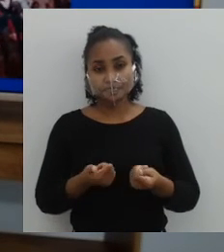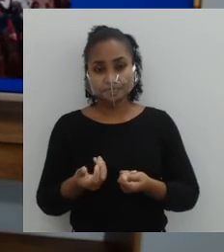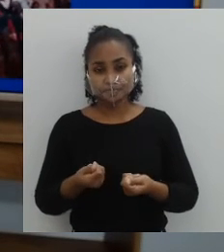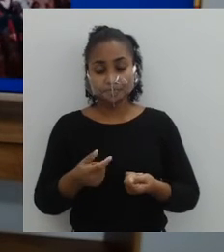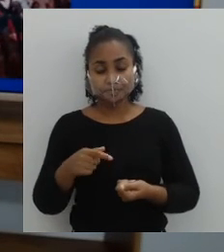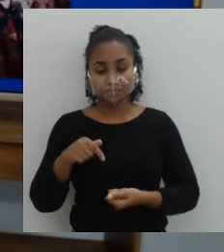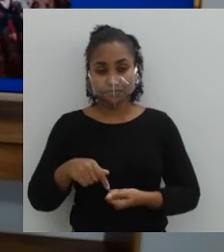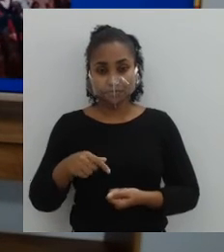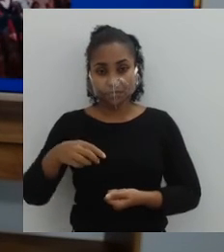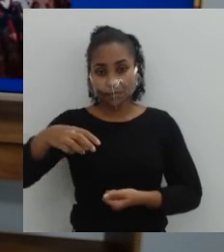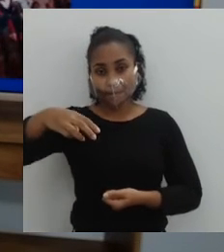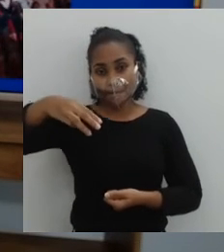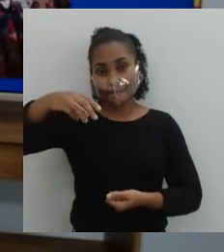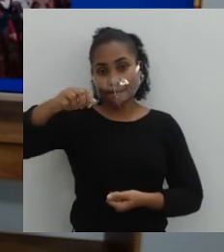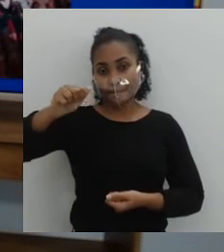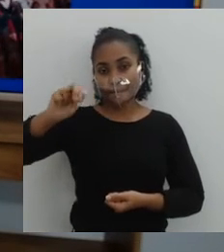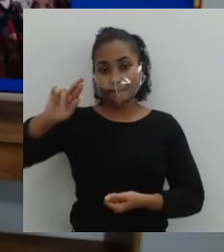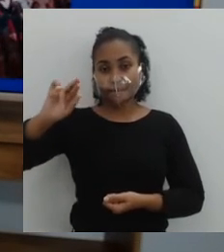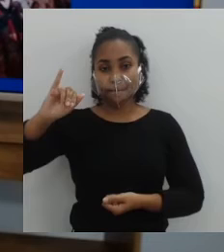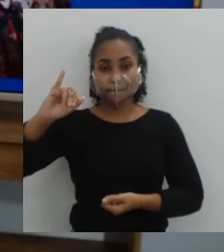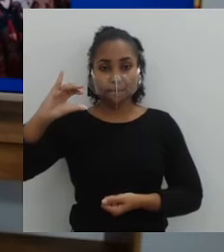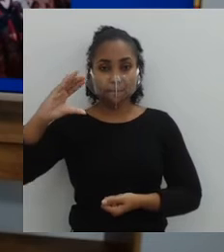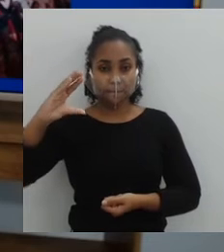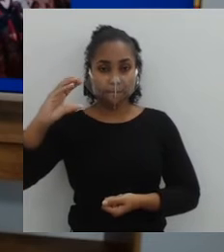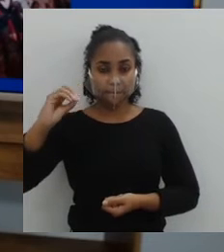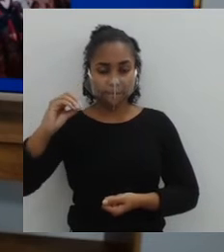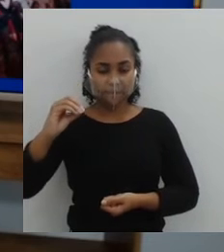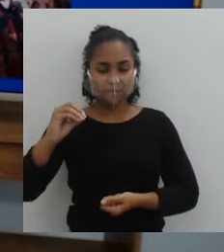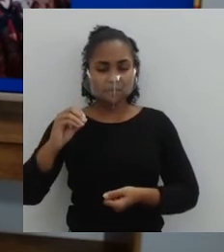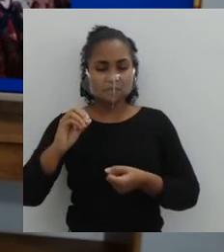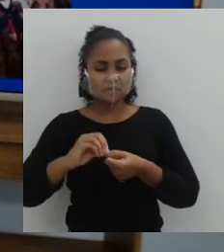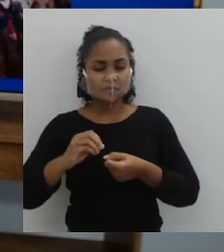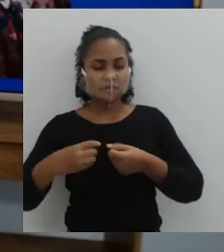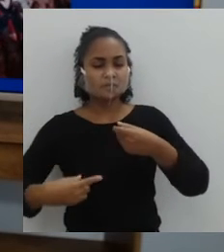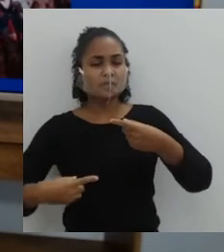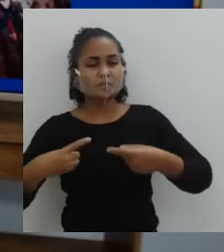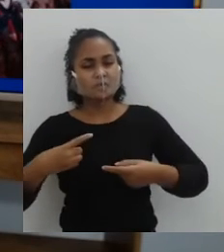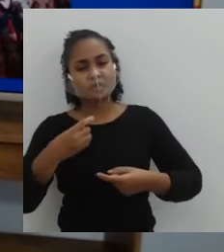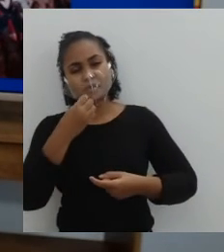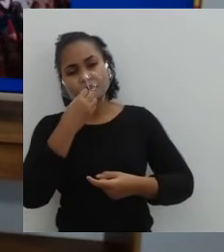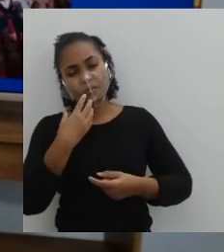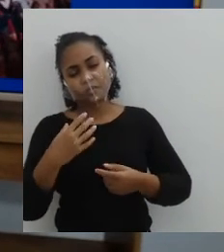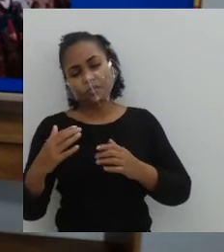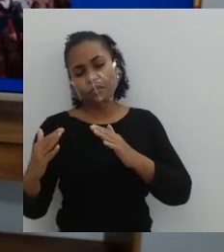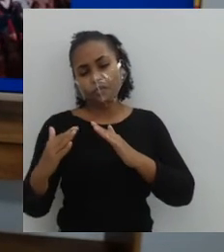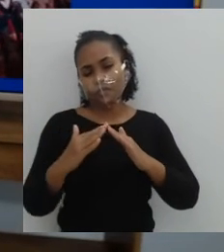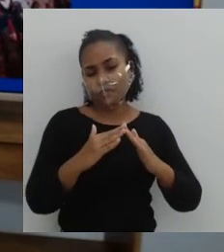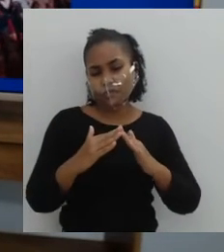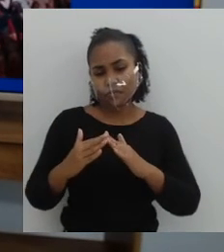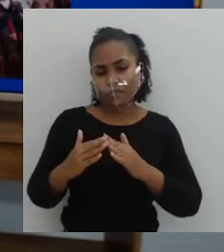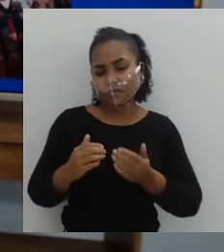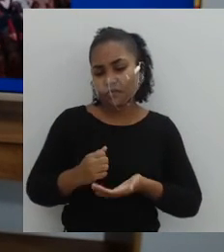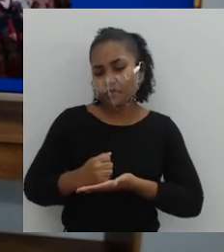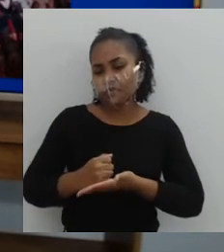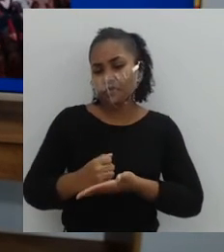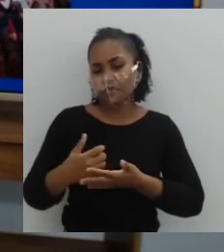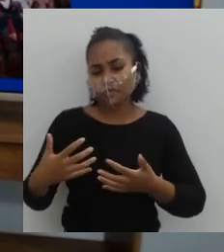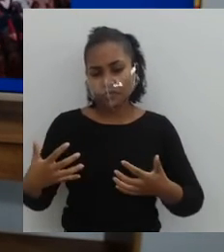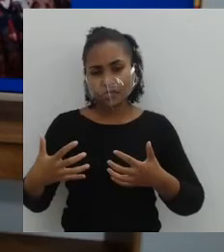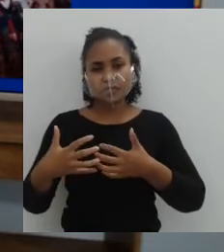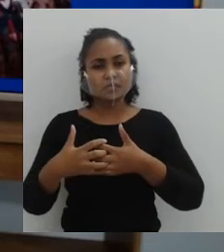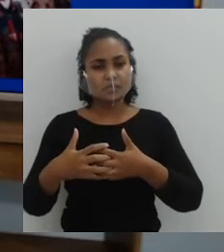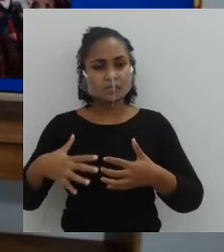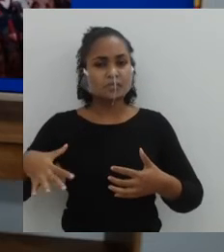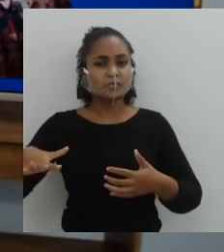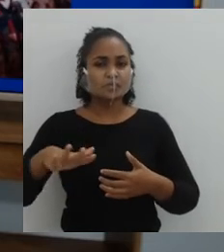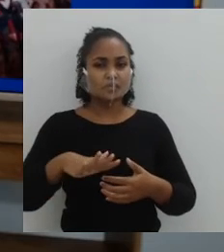Maurício de Nassau para cá, o que é que acontece? Maurício de Nassau começa a fazer a política da boa vizinhança com os portugueses, com os nativos que